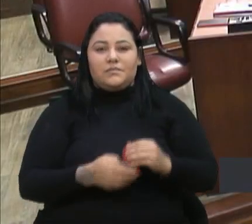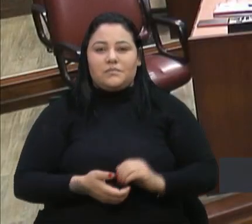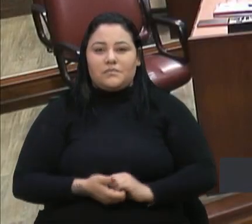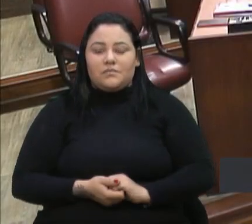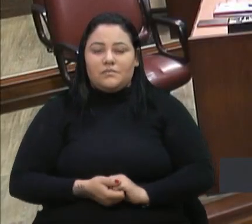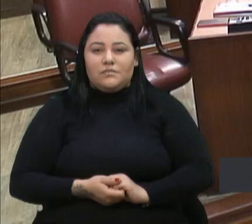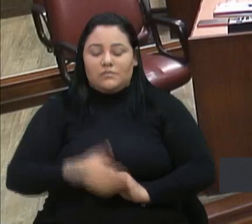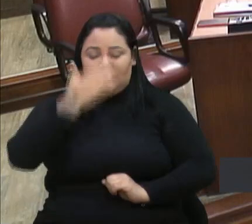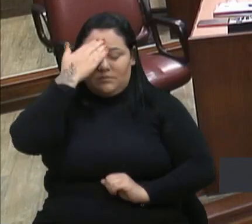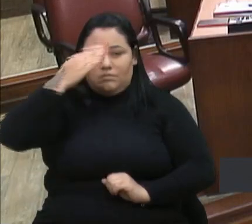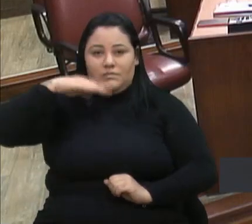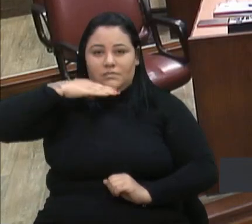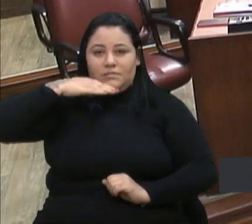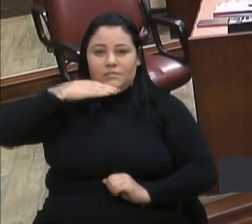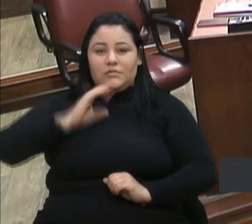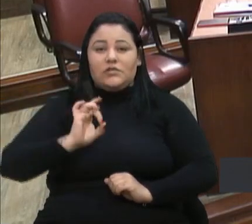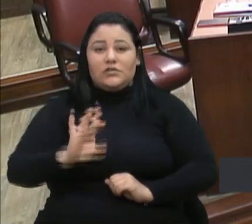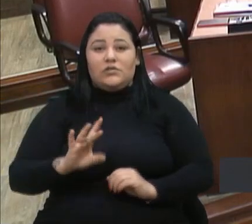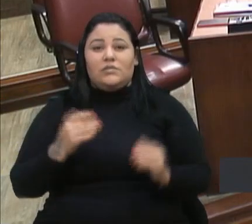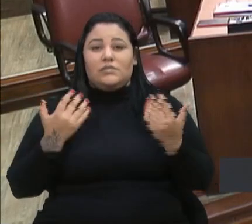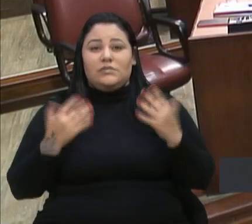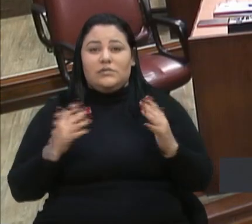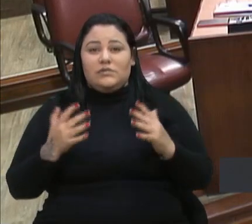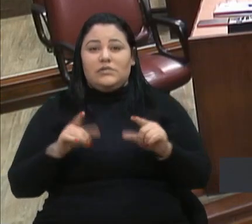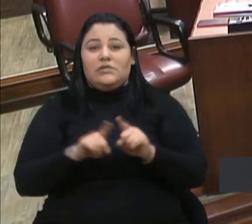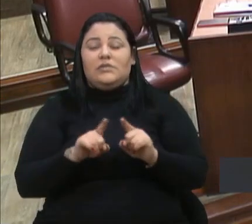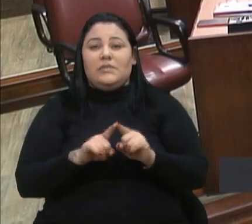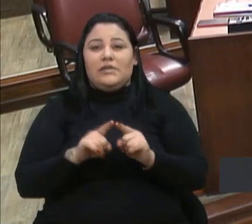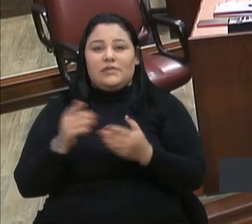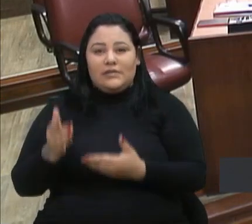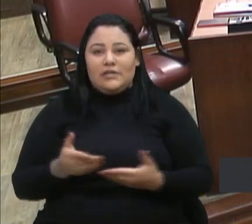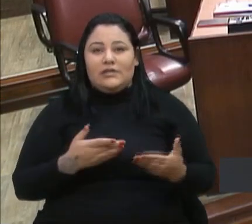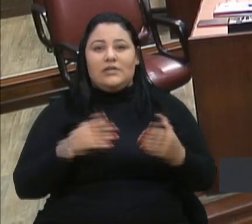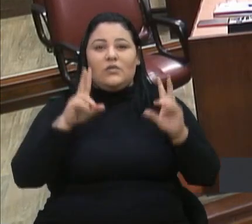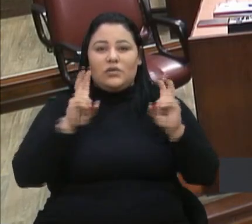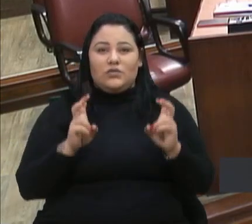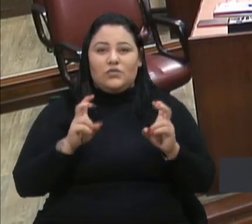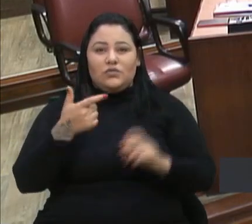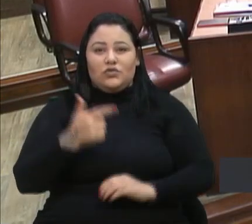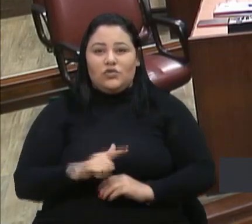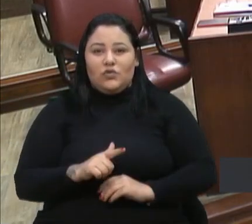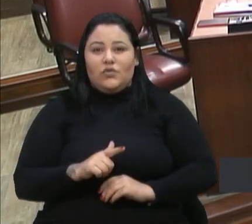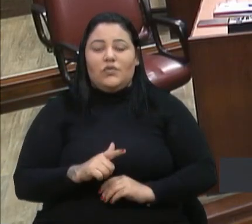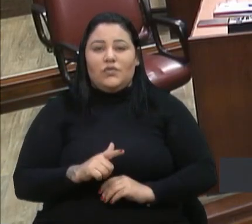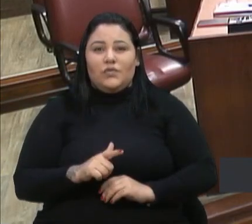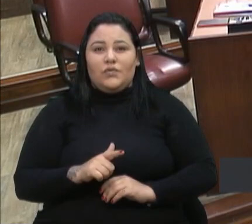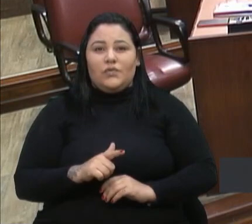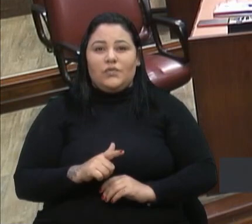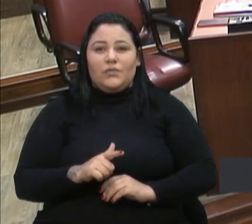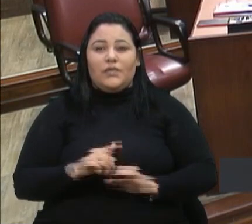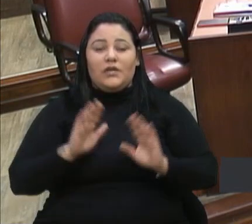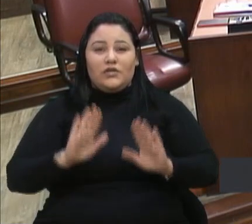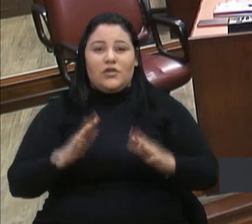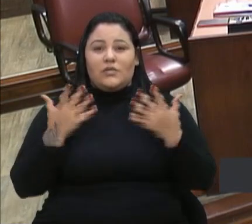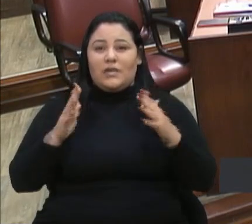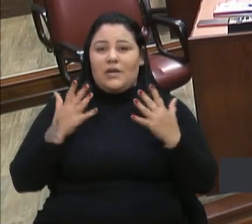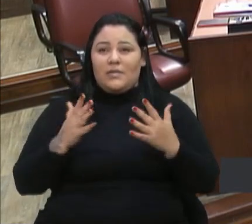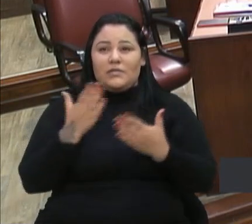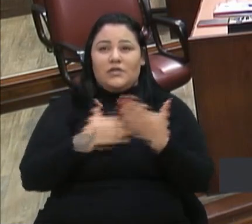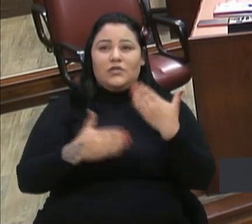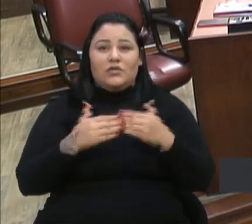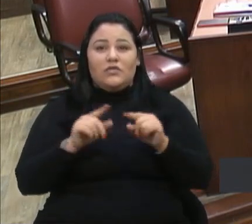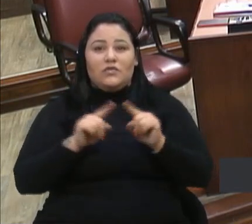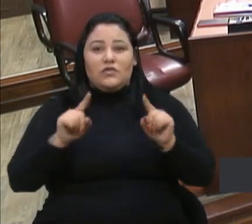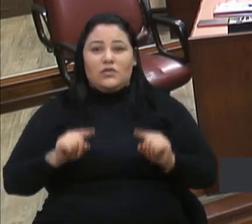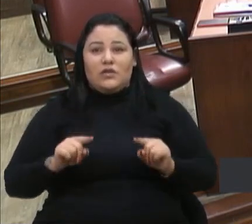Bortola. Apenas para lhe parabenizar por trazer esse assunto à tona e deixar também parabéns para o pessoal da Guarda Municipal. Nós